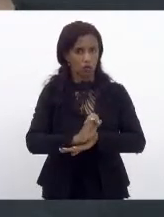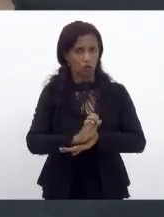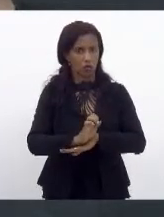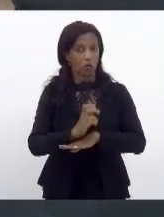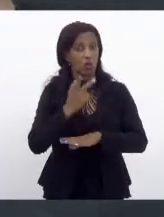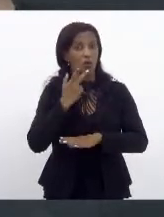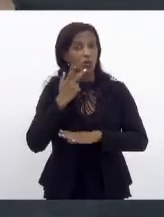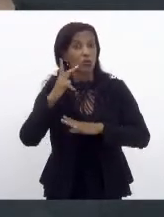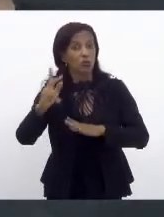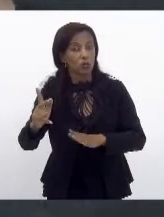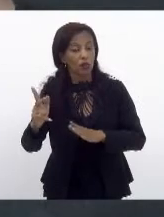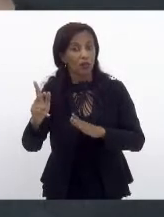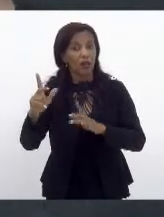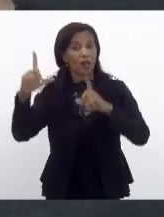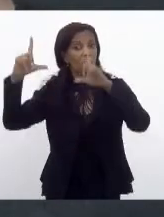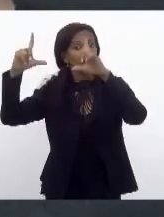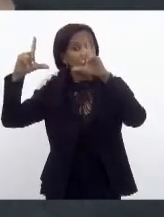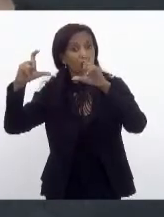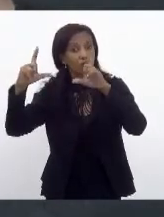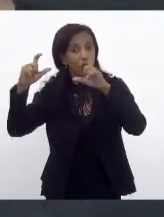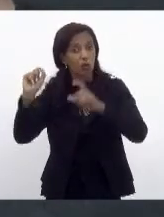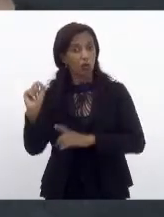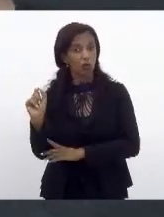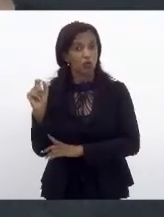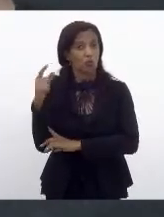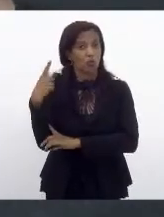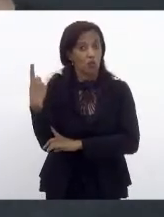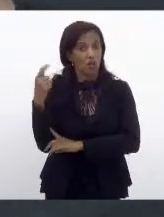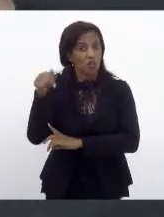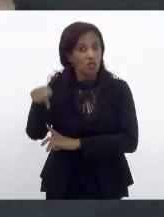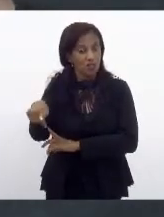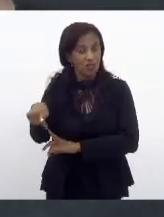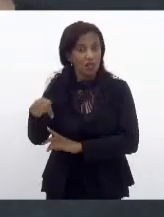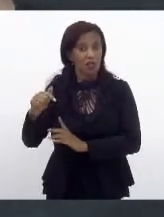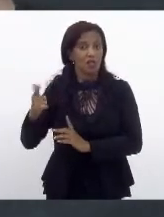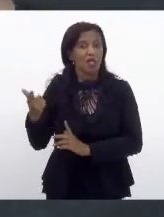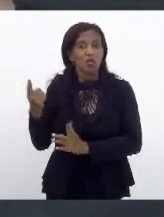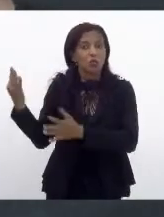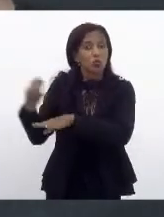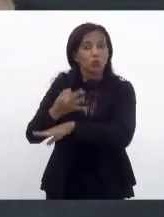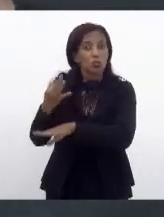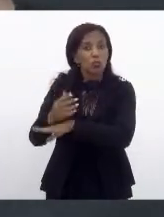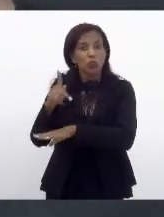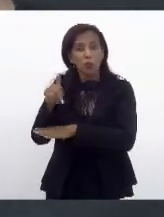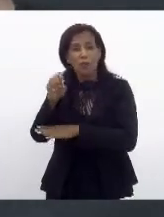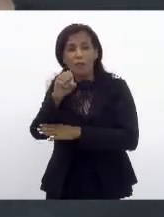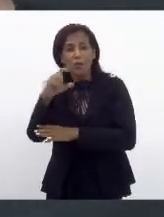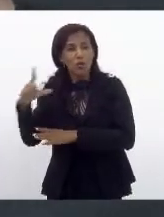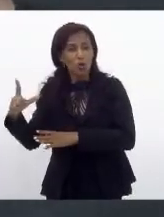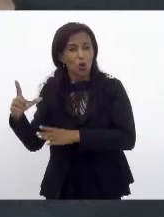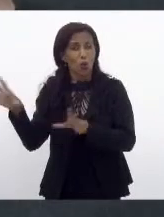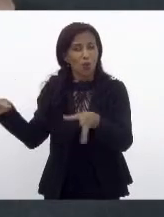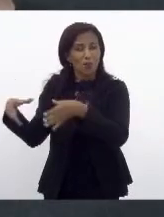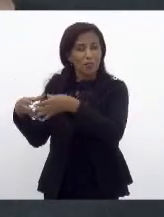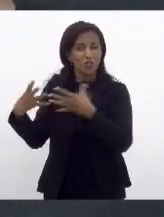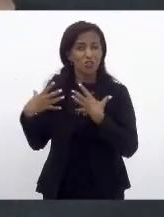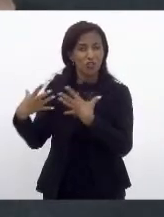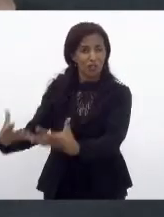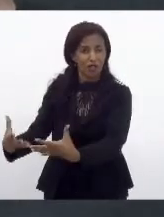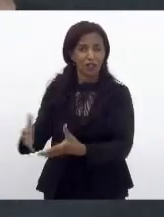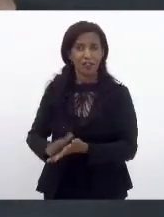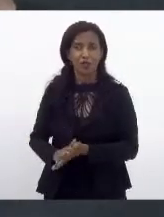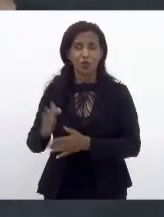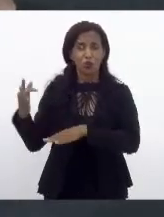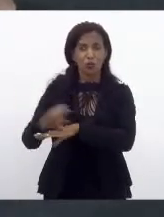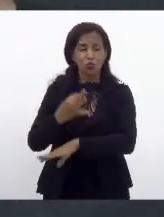uma menção a uma célebre fotografia de um ex-correligionário dessa deputada que não aguentou o PSOL, porque o PSOL é composto por essa gente chata. Ele